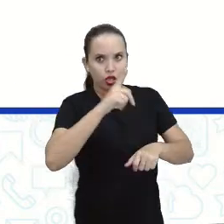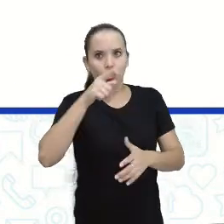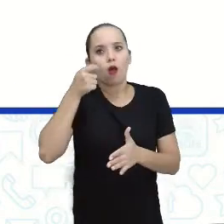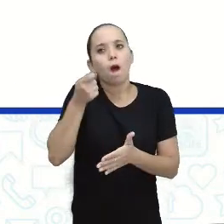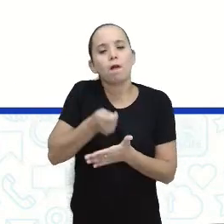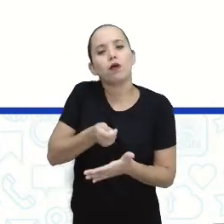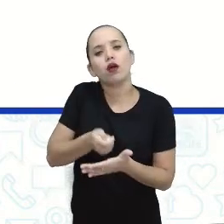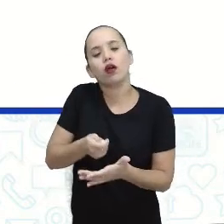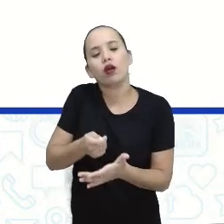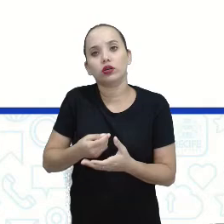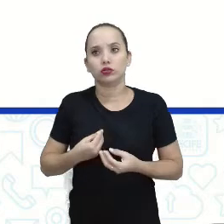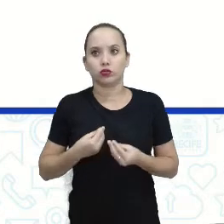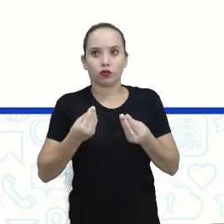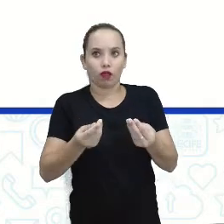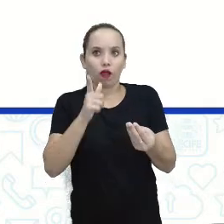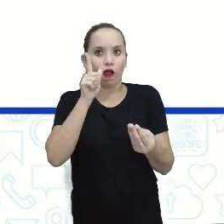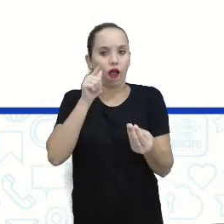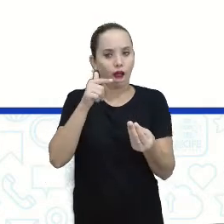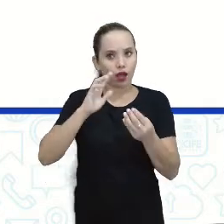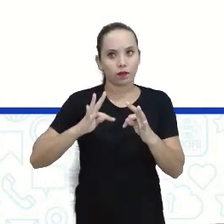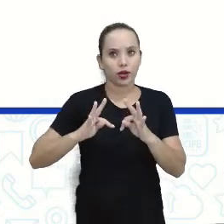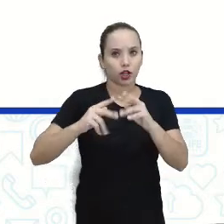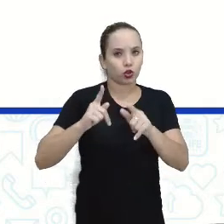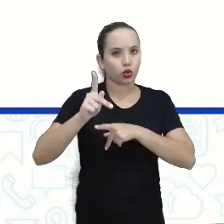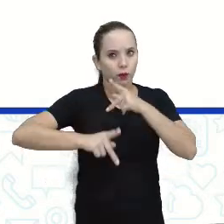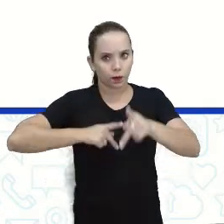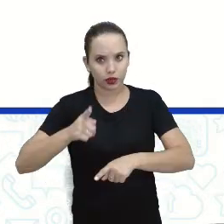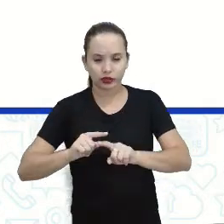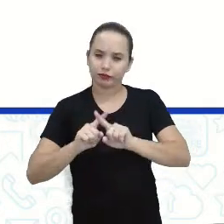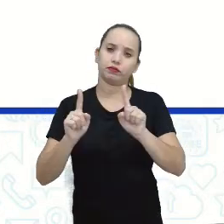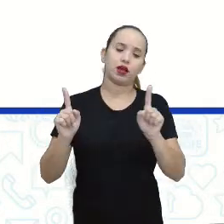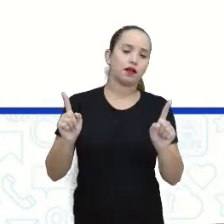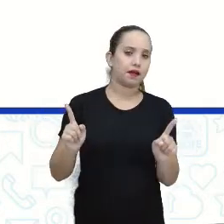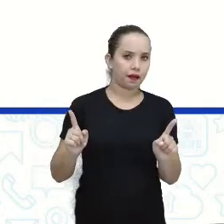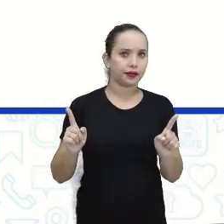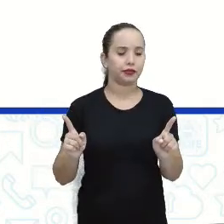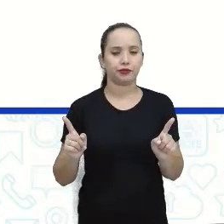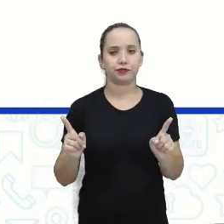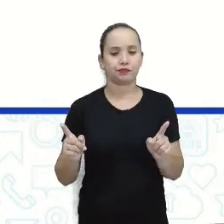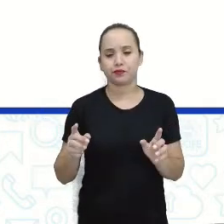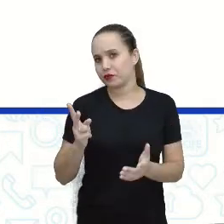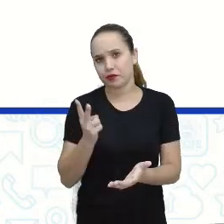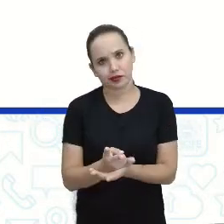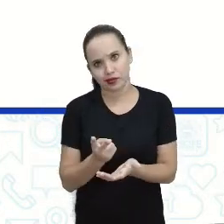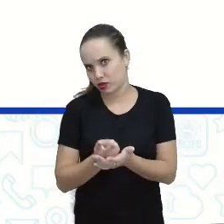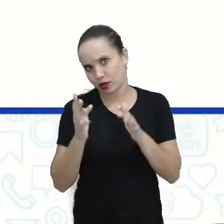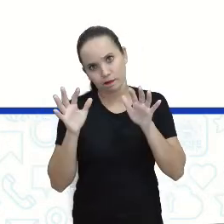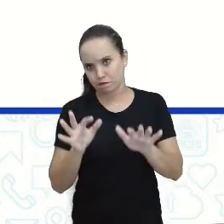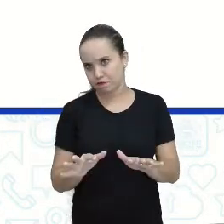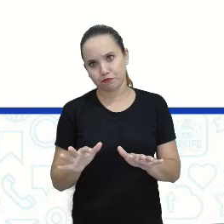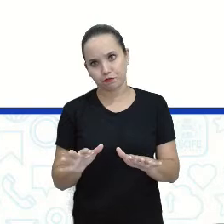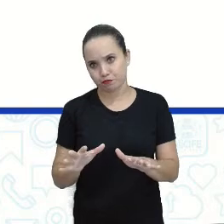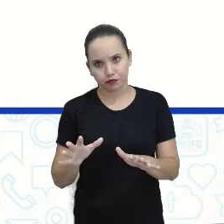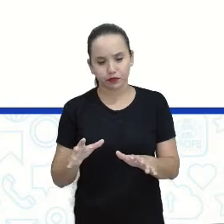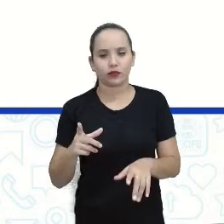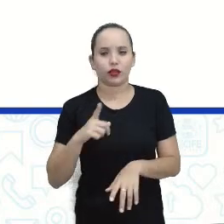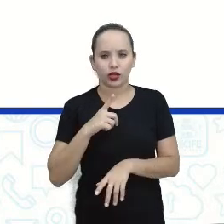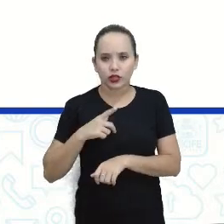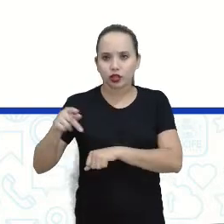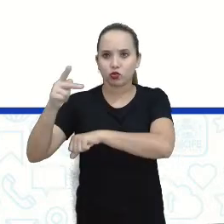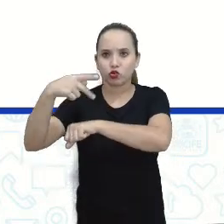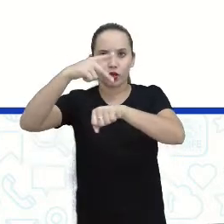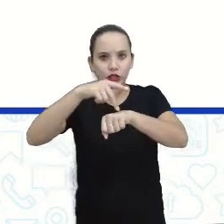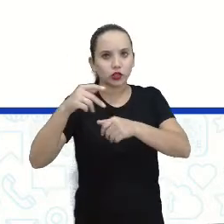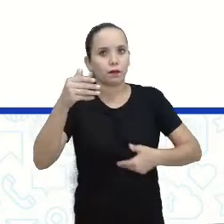saneamento básico para as suas populações. Mas nem sempre isso acontece, né? Então, os países membros da ONU